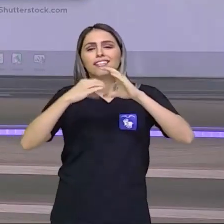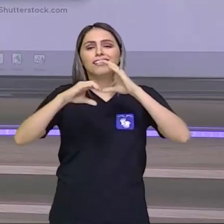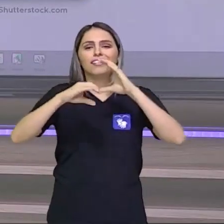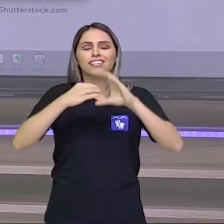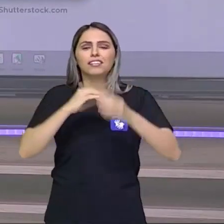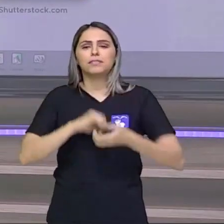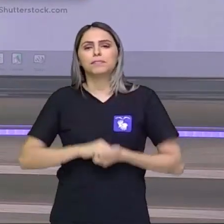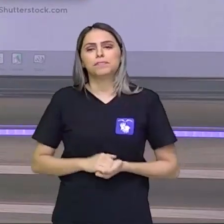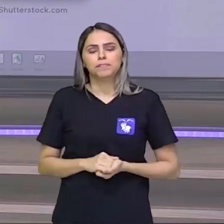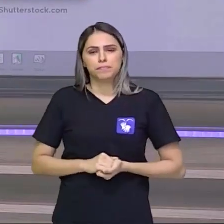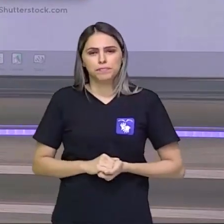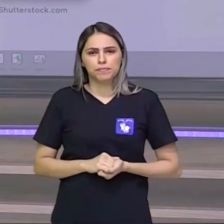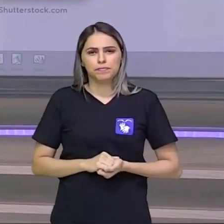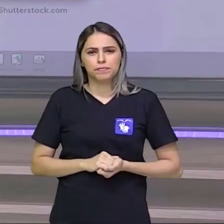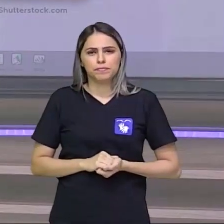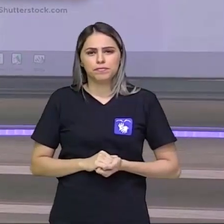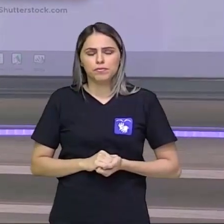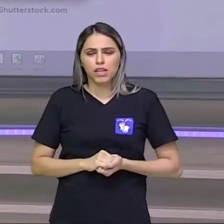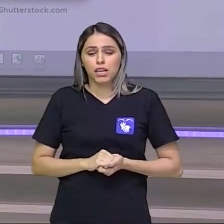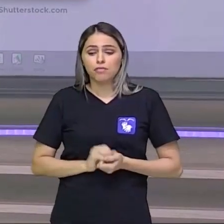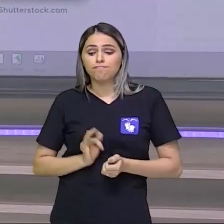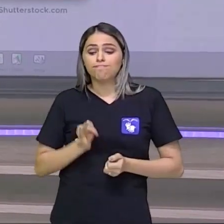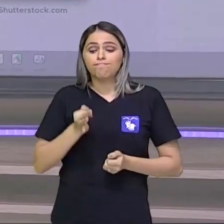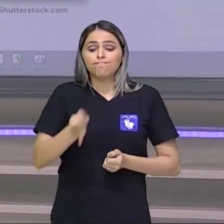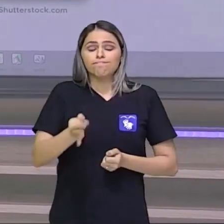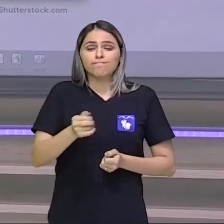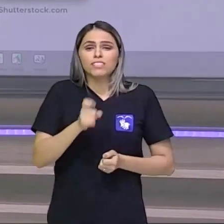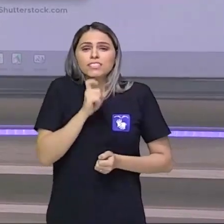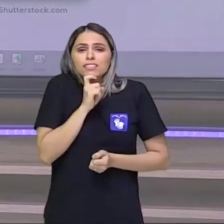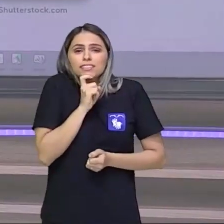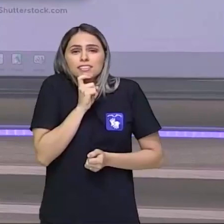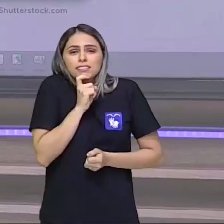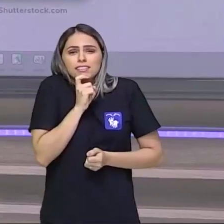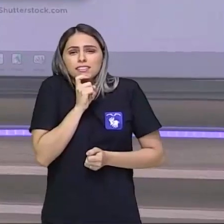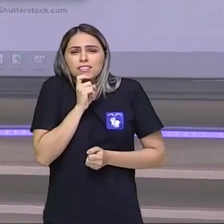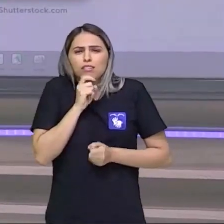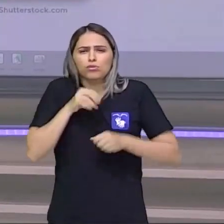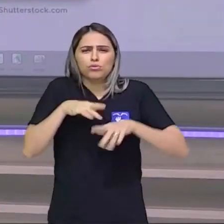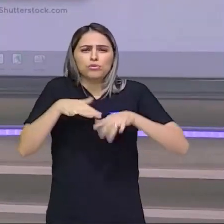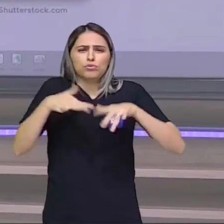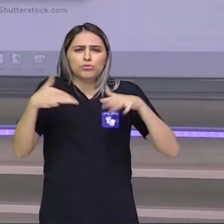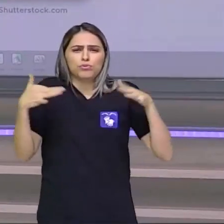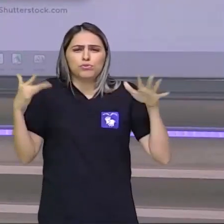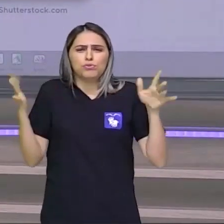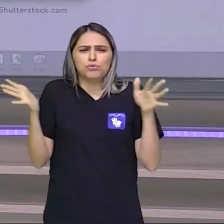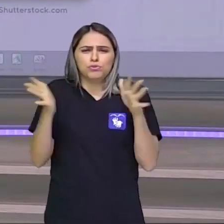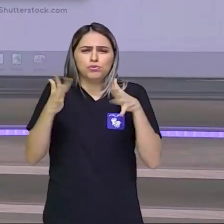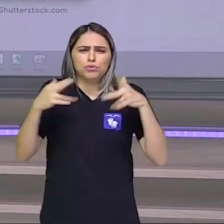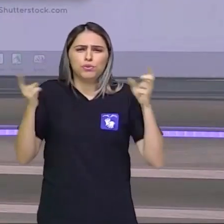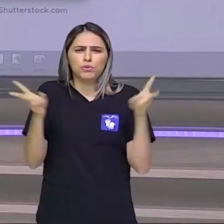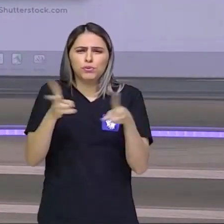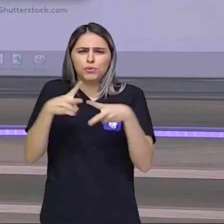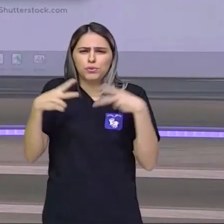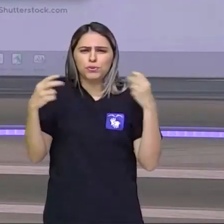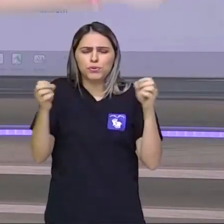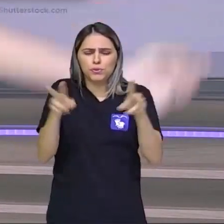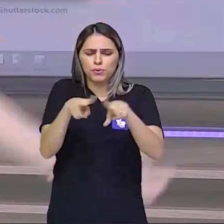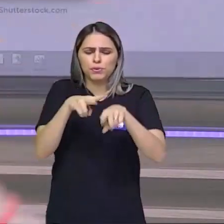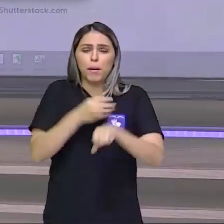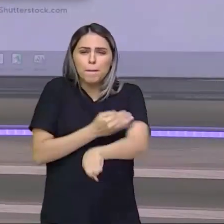musiquinha. Quando chegou o inverno, com aquela neve assim, ó, muita